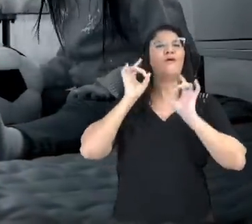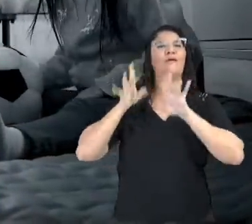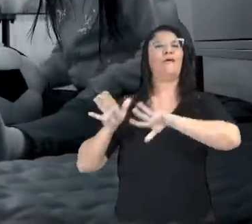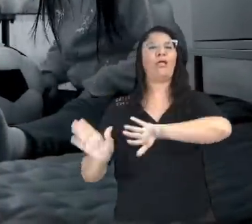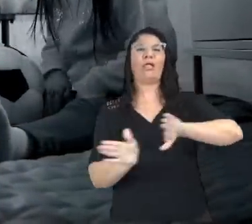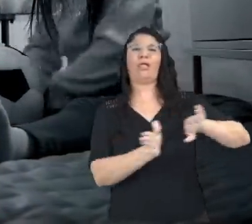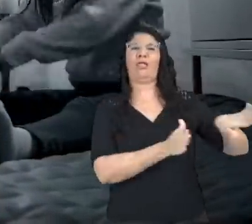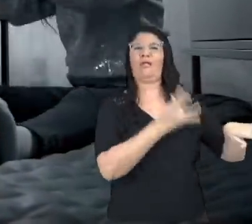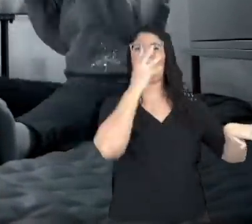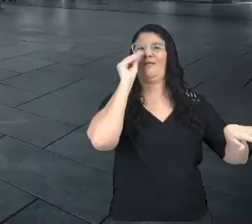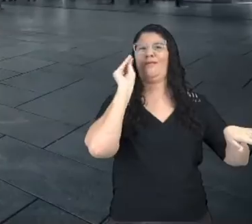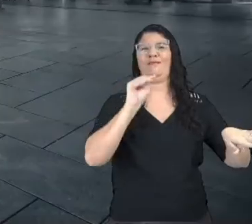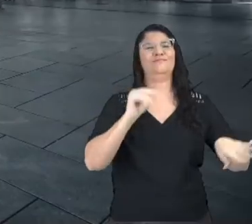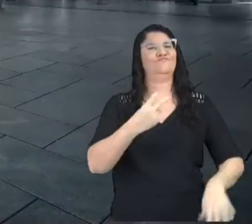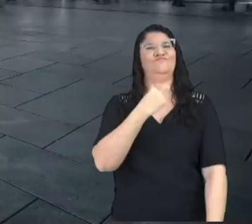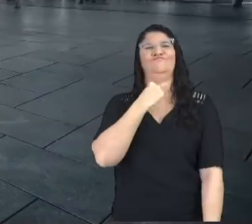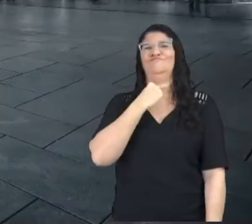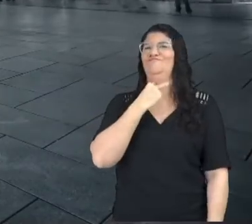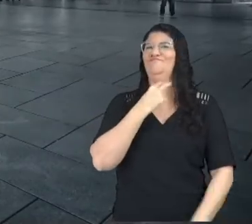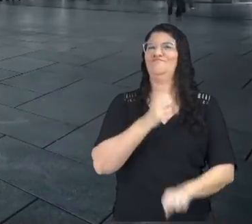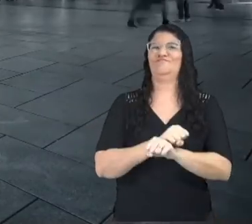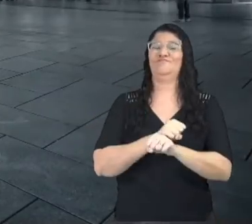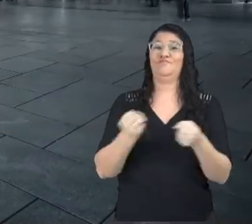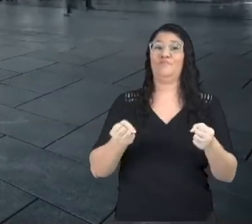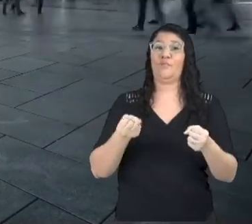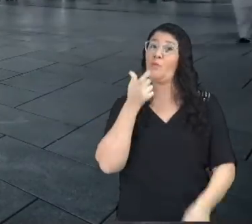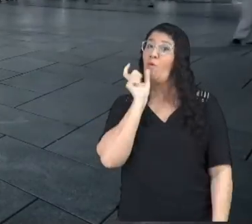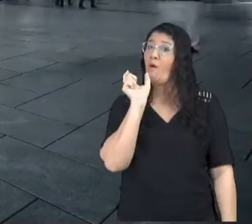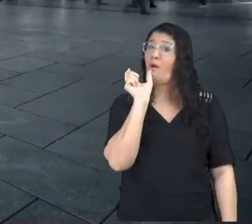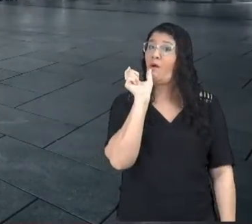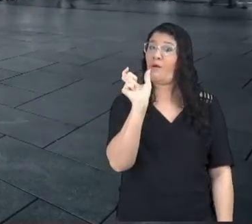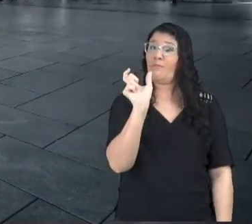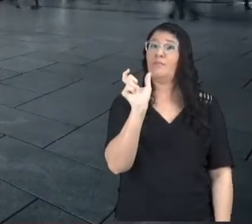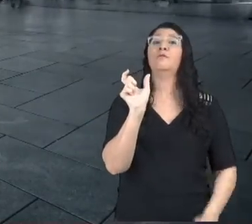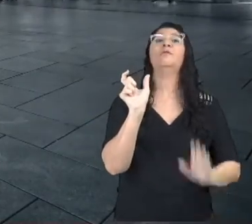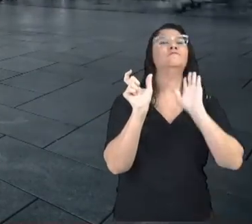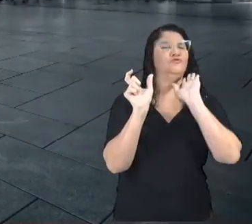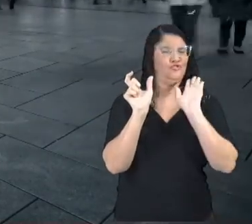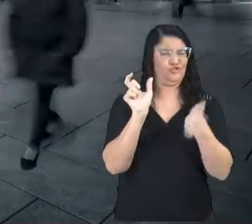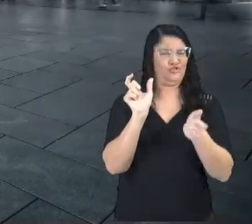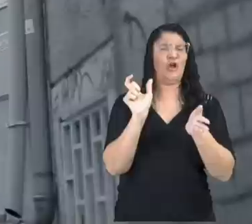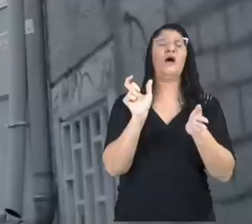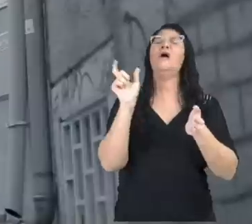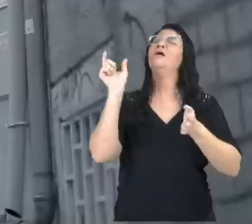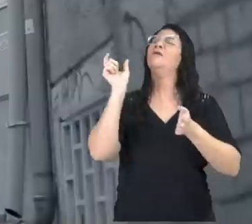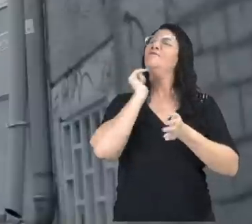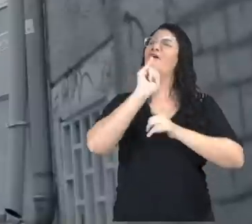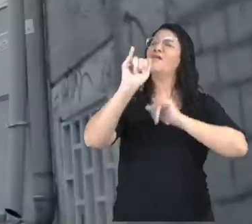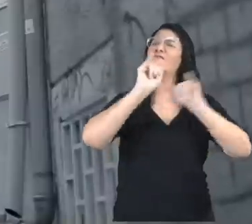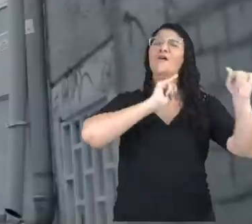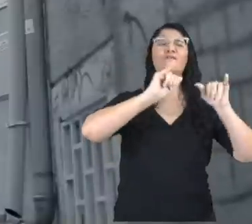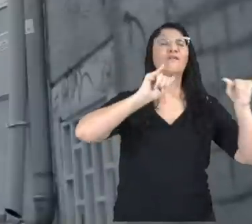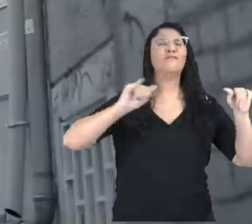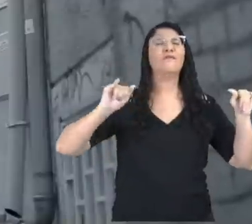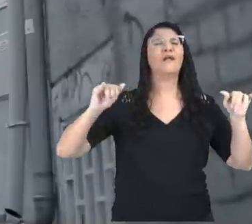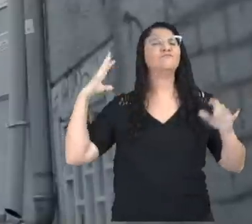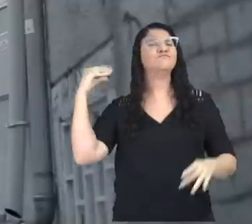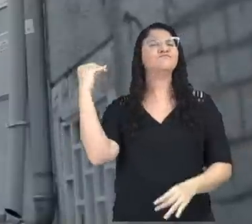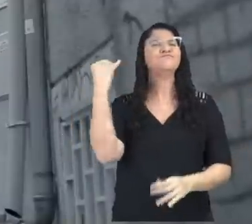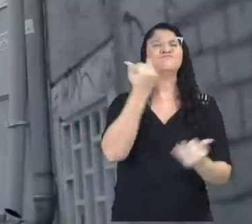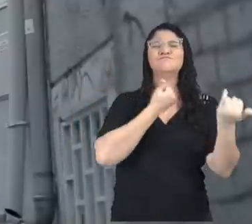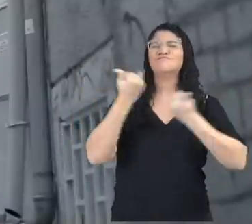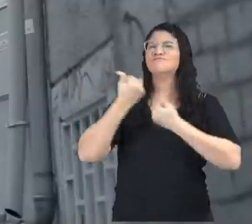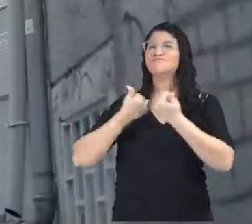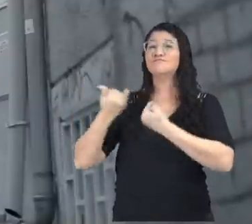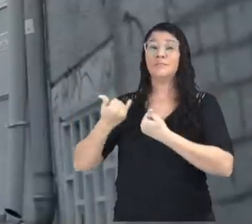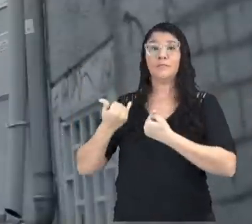nem ignorado. Uma palavra que tem sido por nós tão ouvida nos últimos dias. Diariamente, somos alertados a